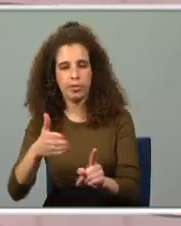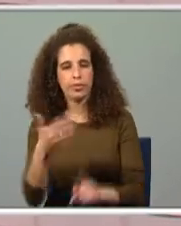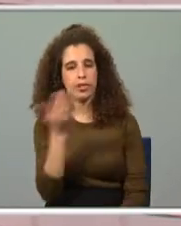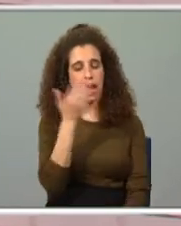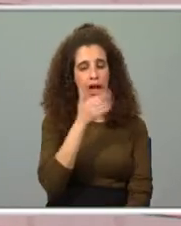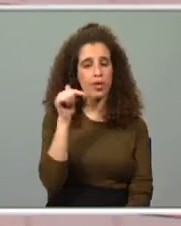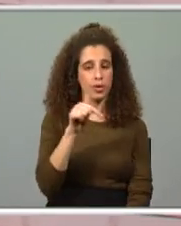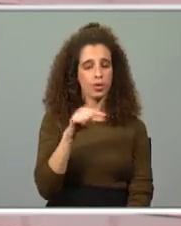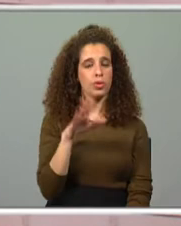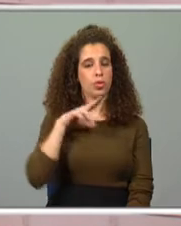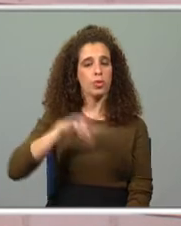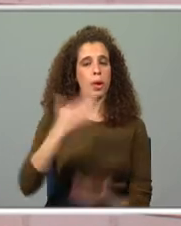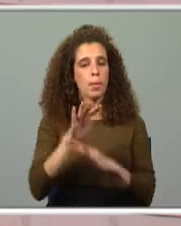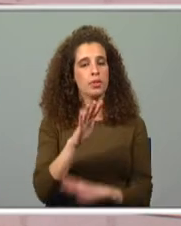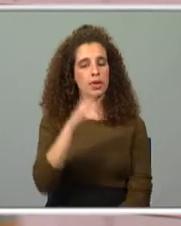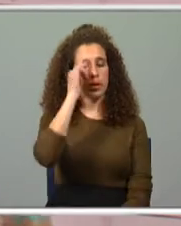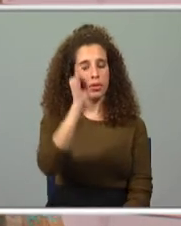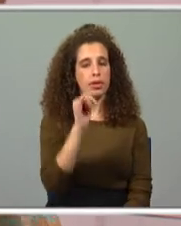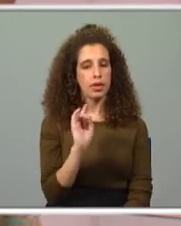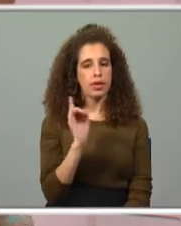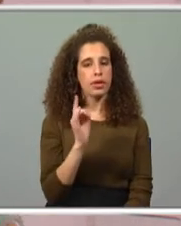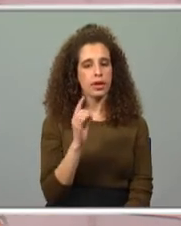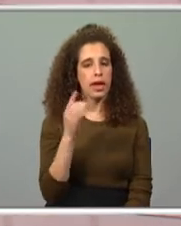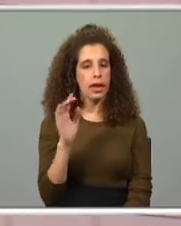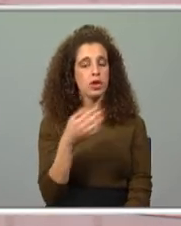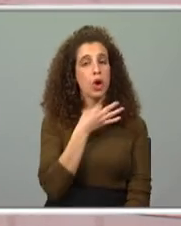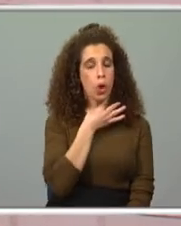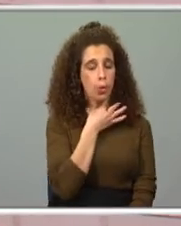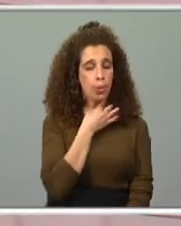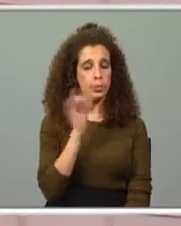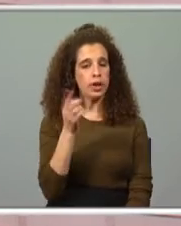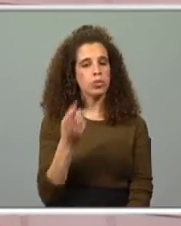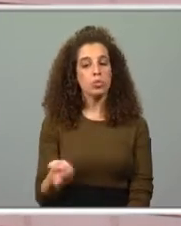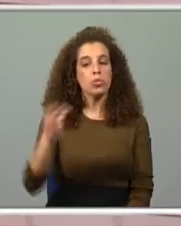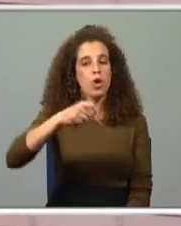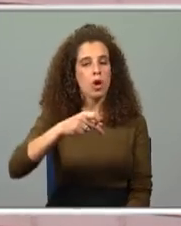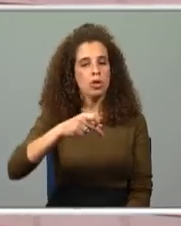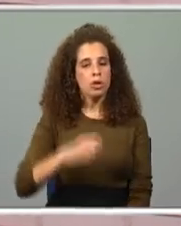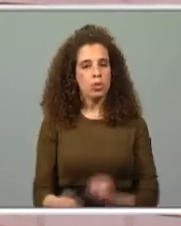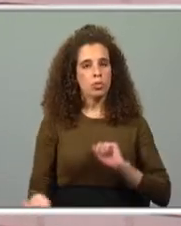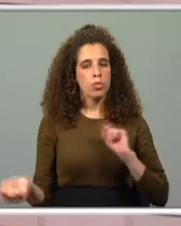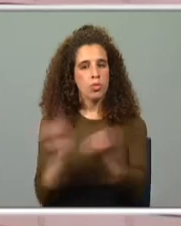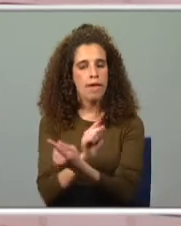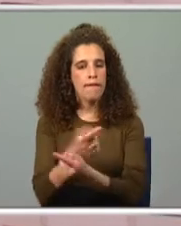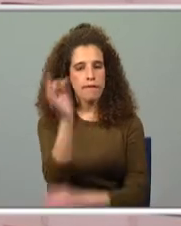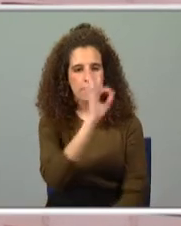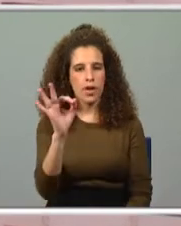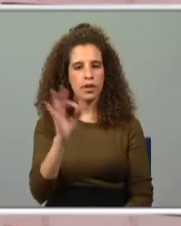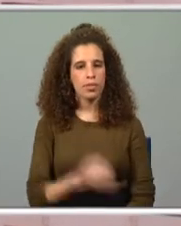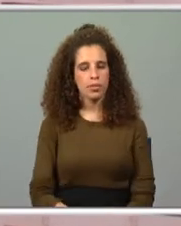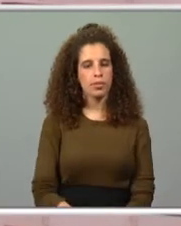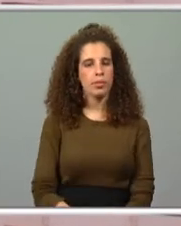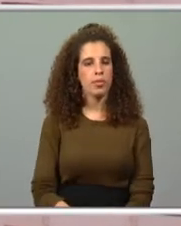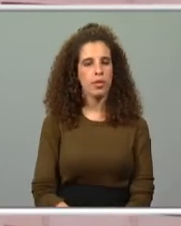de hoje de português, mas só para terem uma ideia desta ópera. Isto surgiu numa altura da Revolução Francesa, em que houve assim